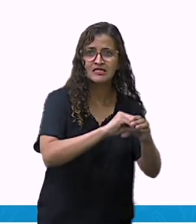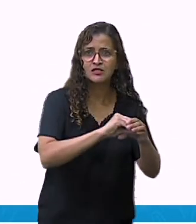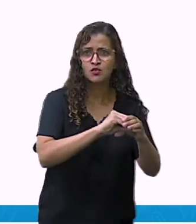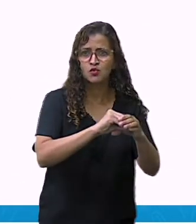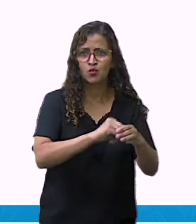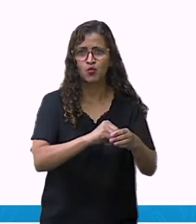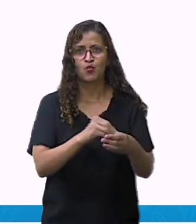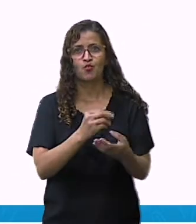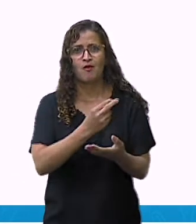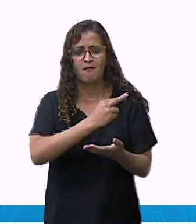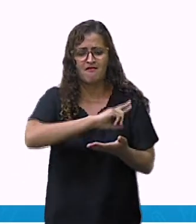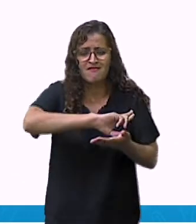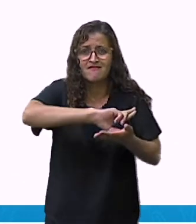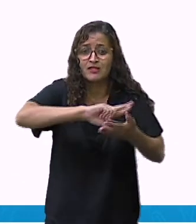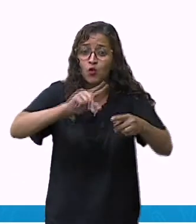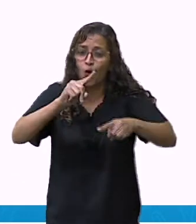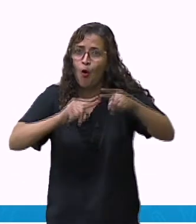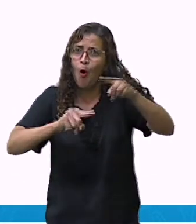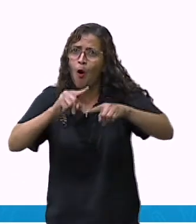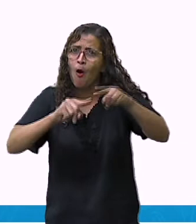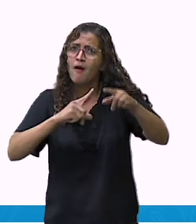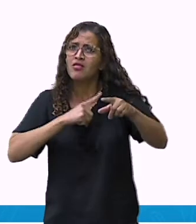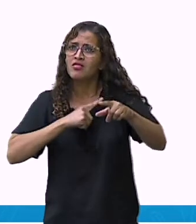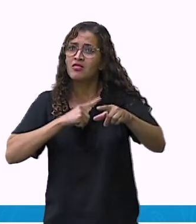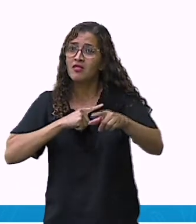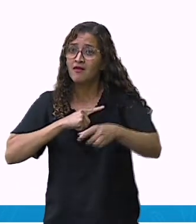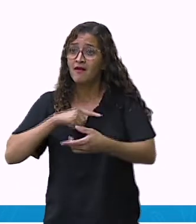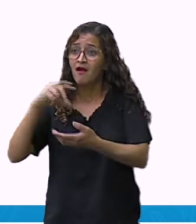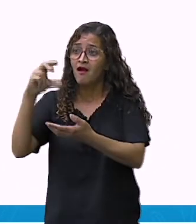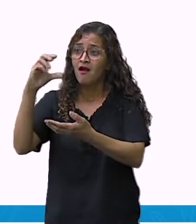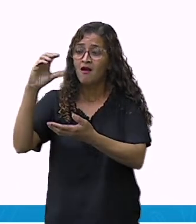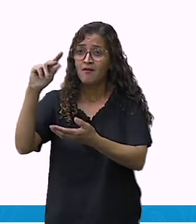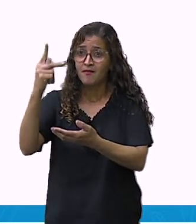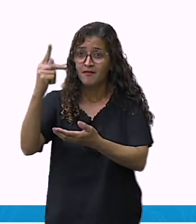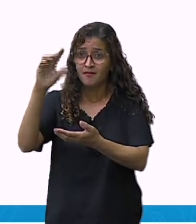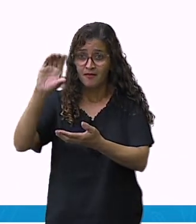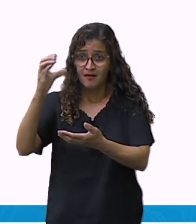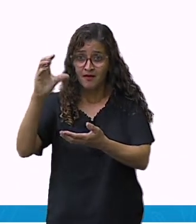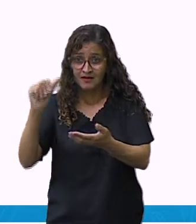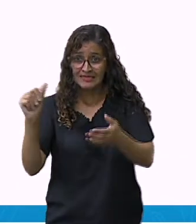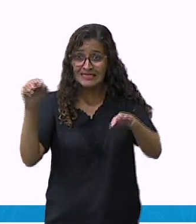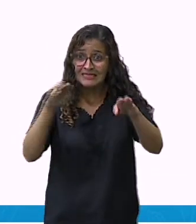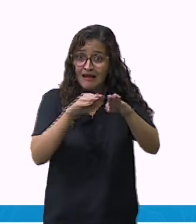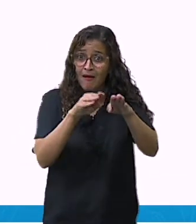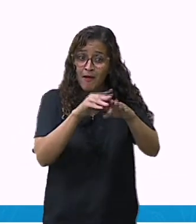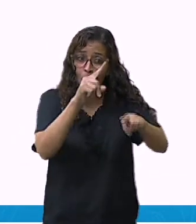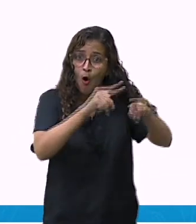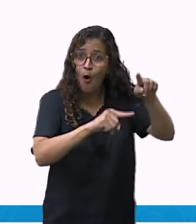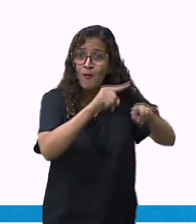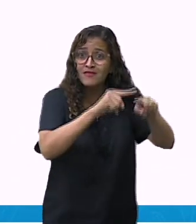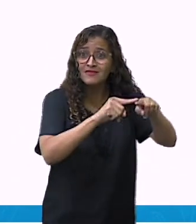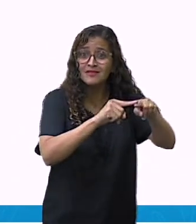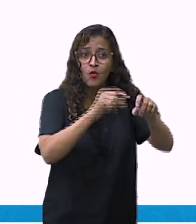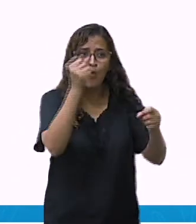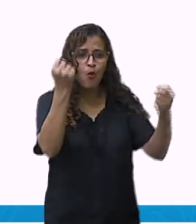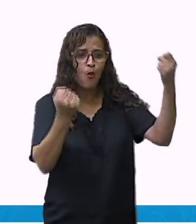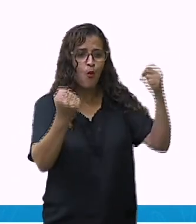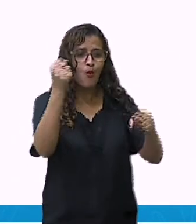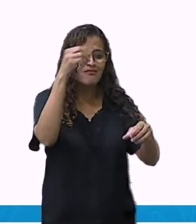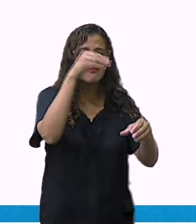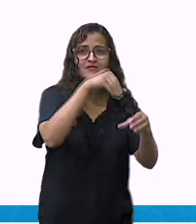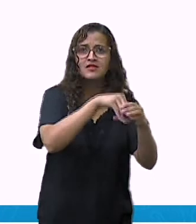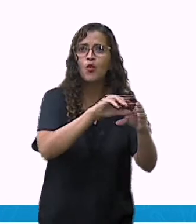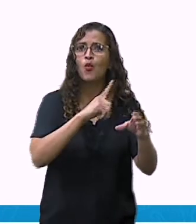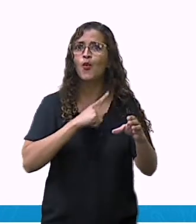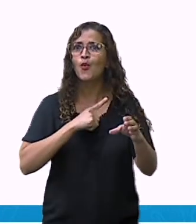Então, o que nós estamos falando aí do motor? Nós estamos falando de quais peças? Não são mais as peças